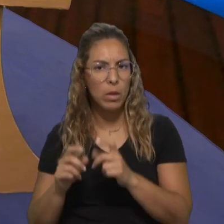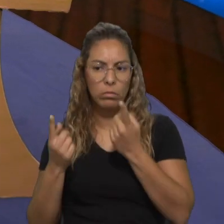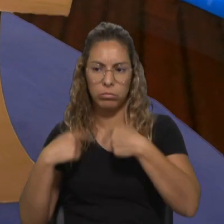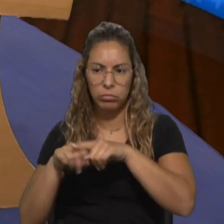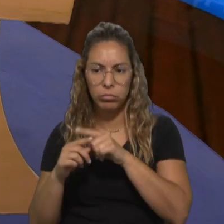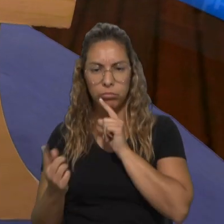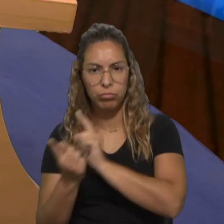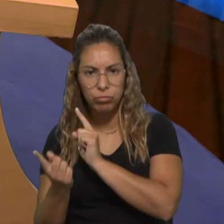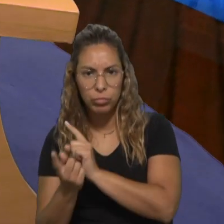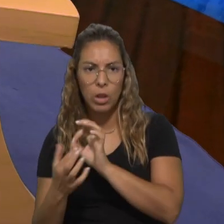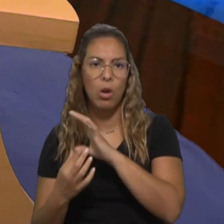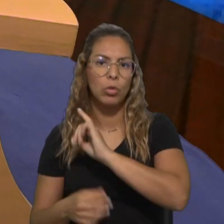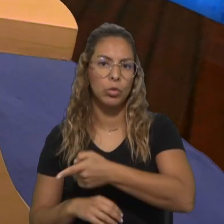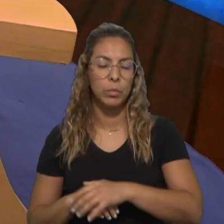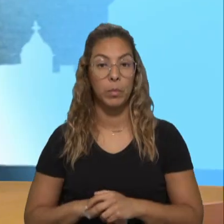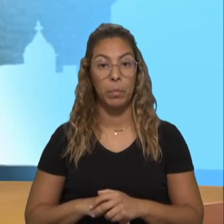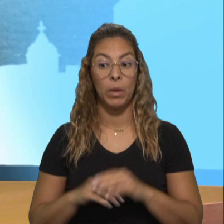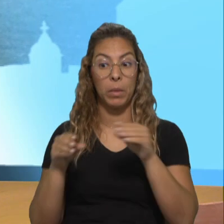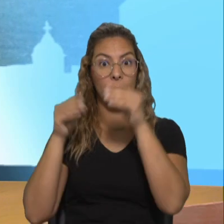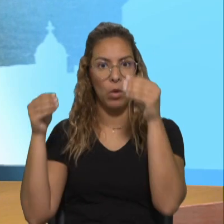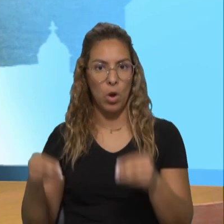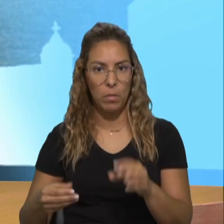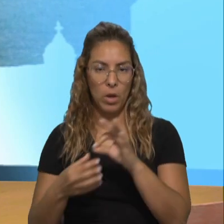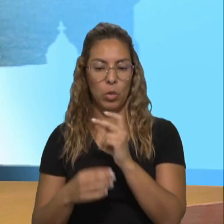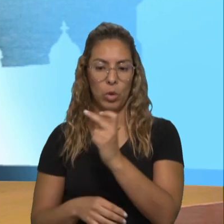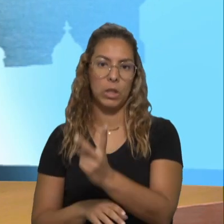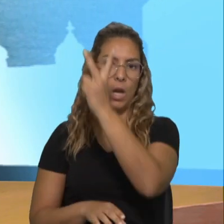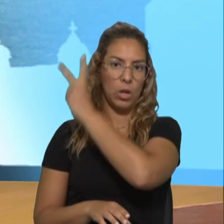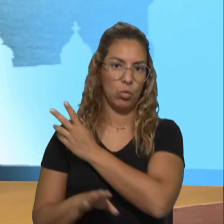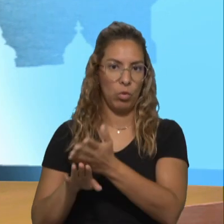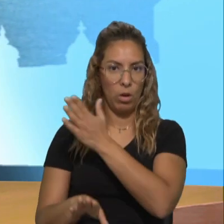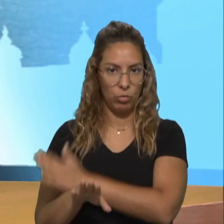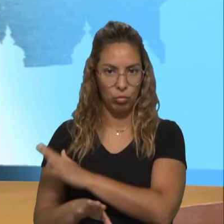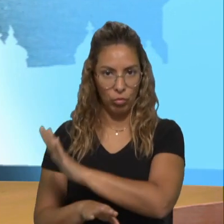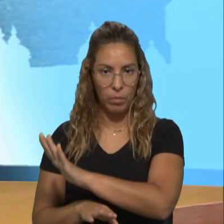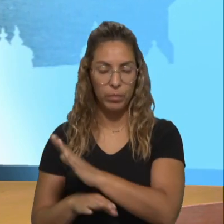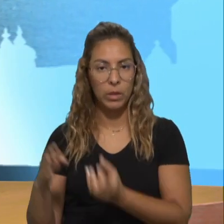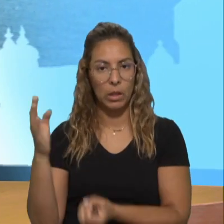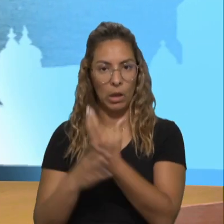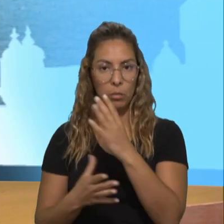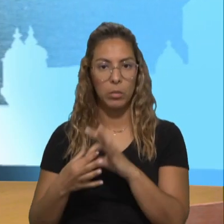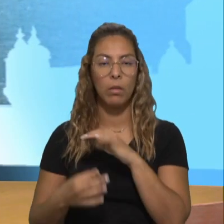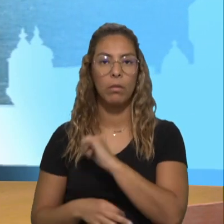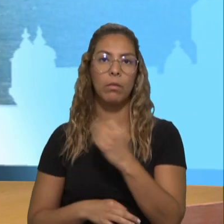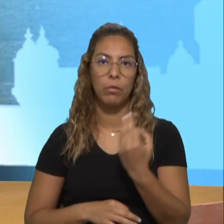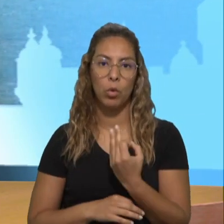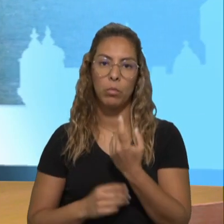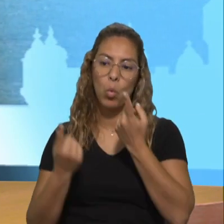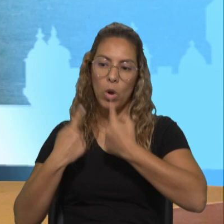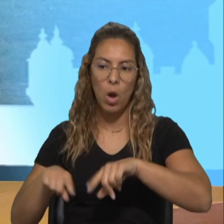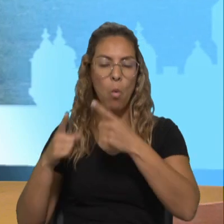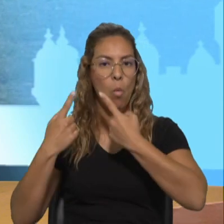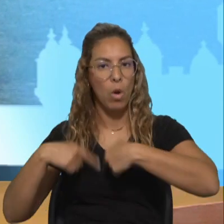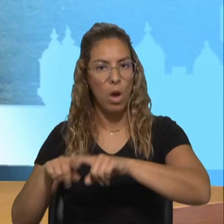eles? Então, esta plataforma foi criada há 2 anos. Nós fazemos algumas reuniões